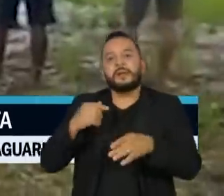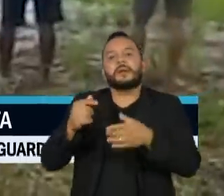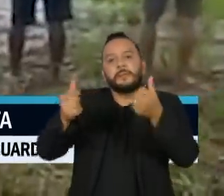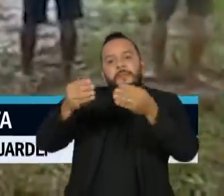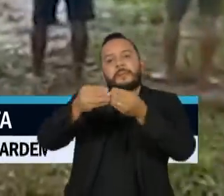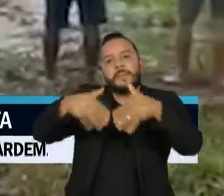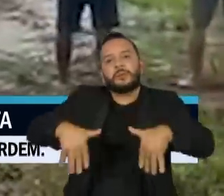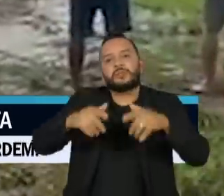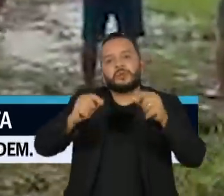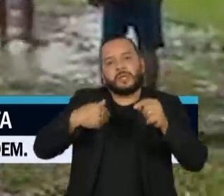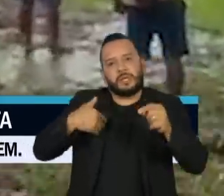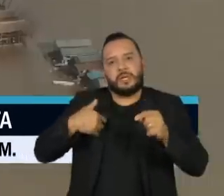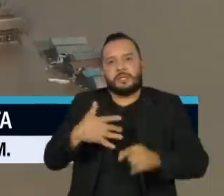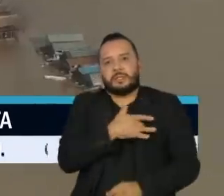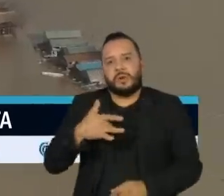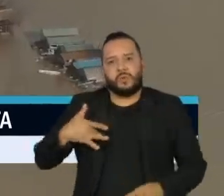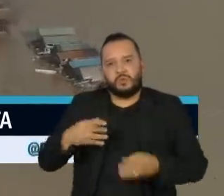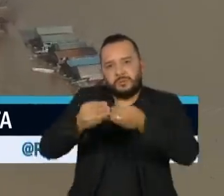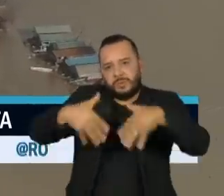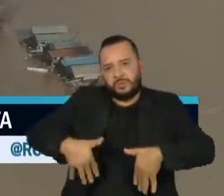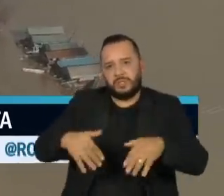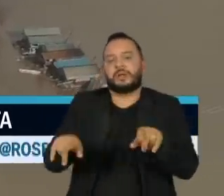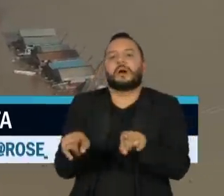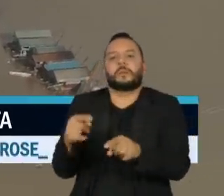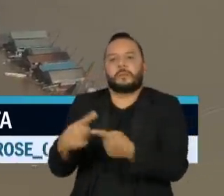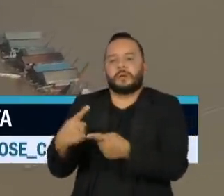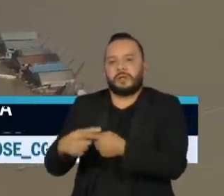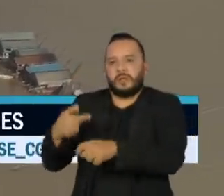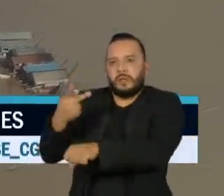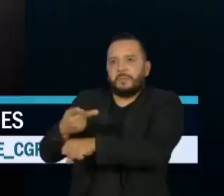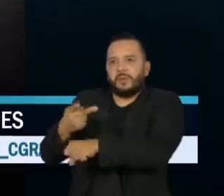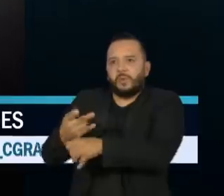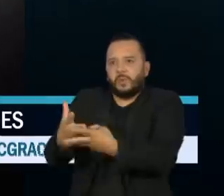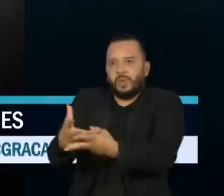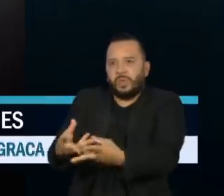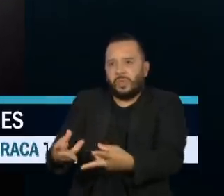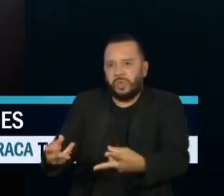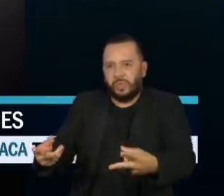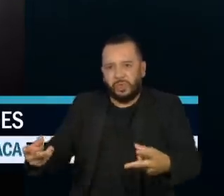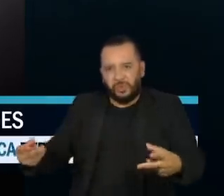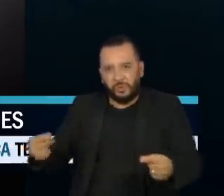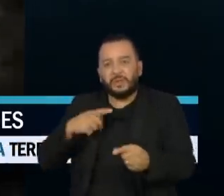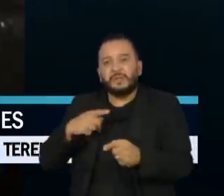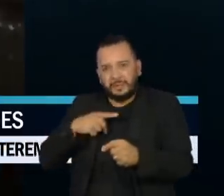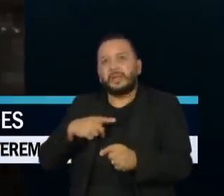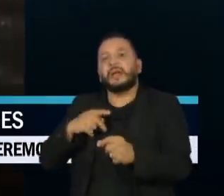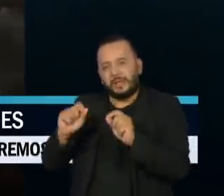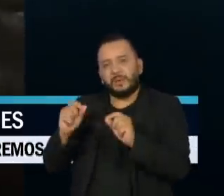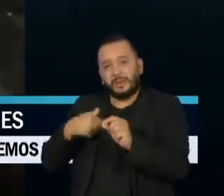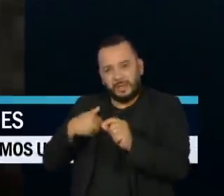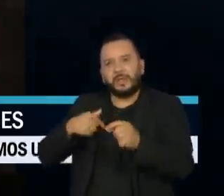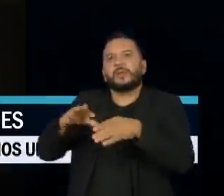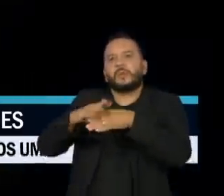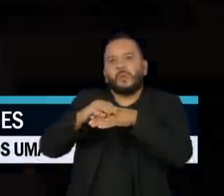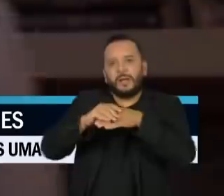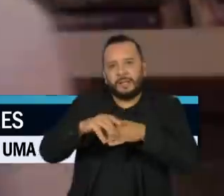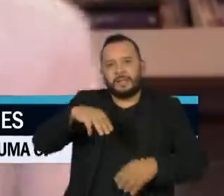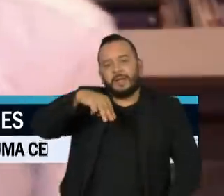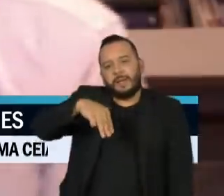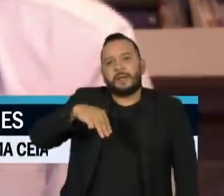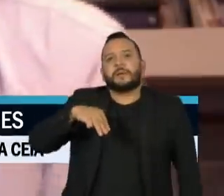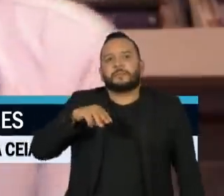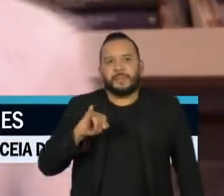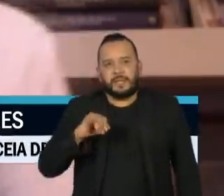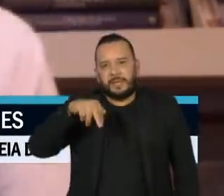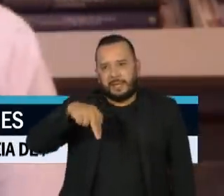dos moradores da floresta. O mercúrio usado para tirar o ouro pode causar a doença de Minamata. A